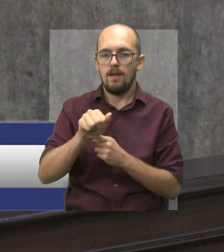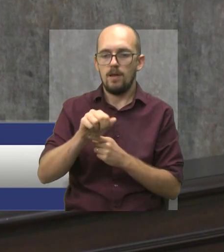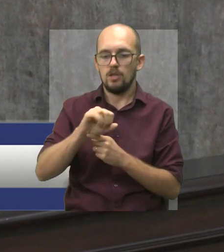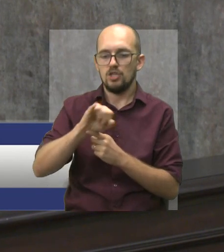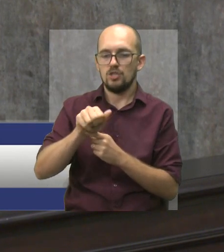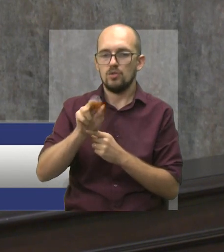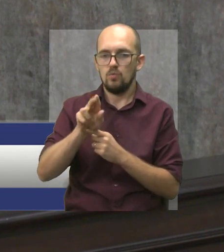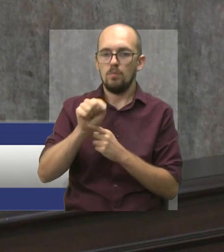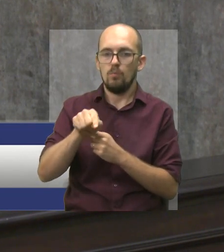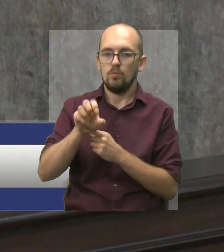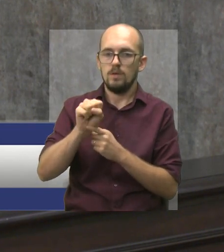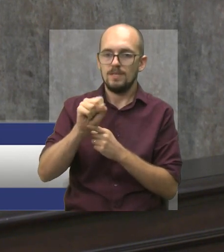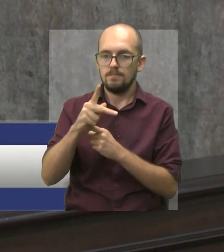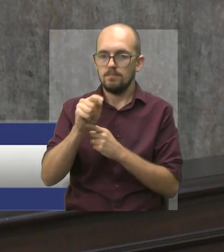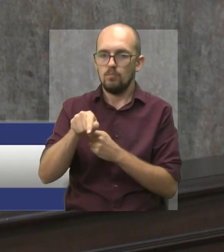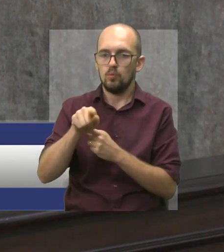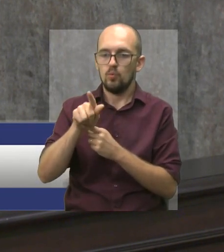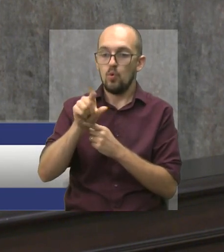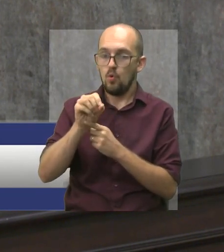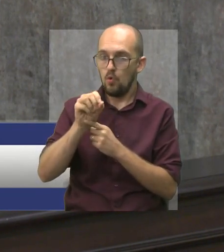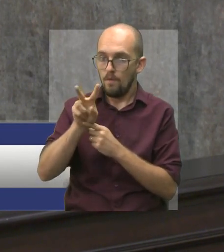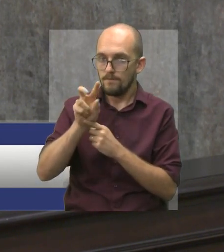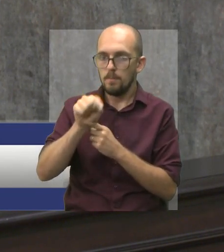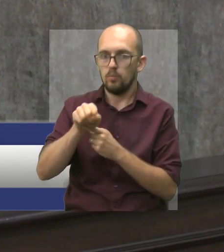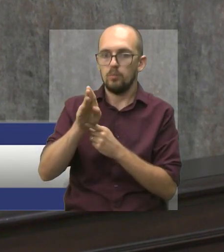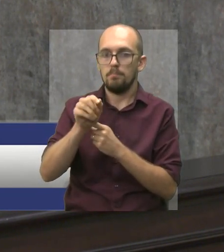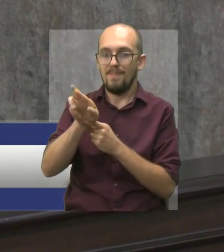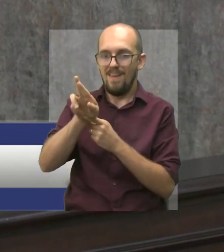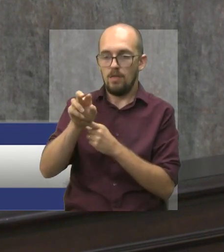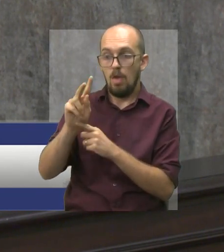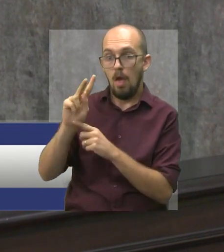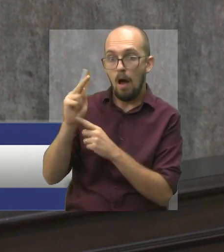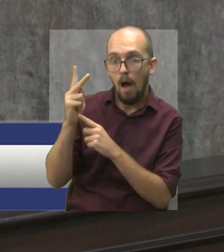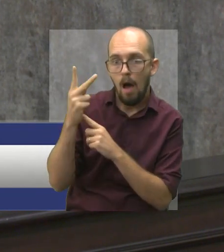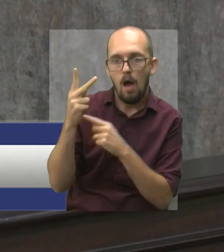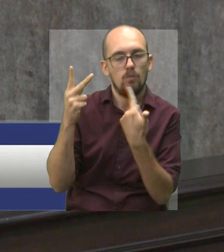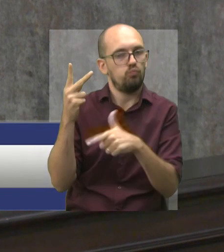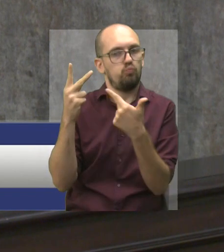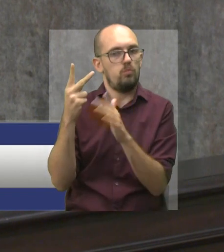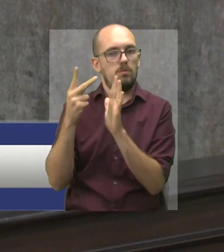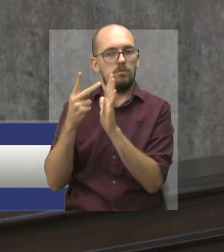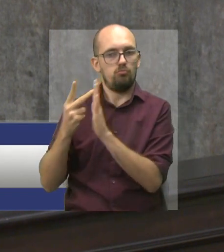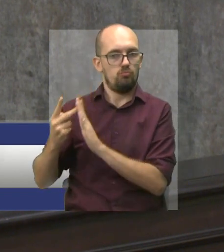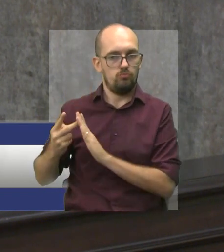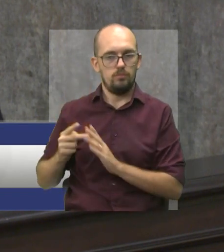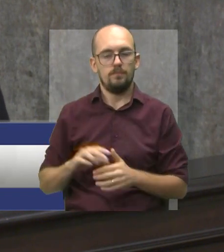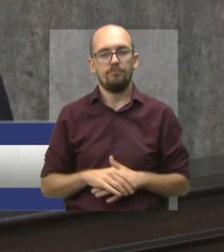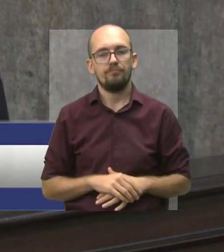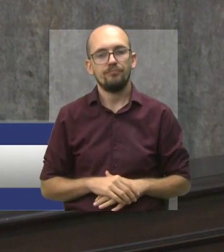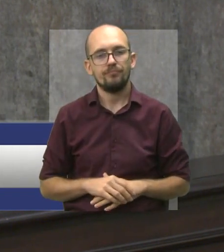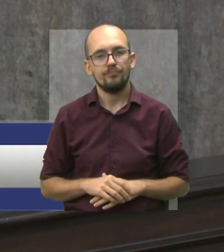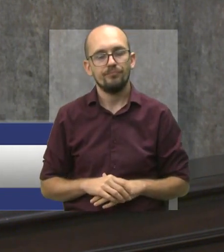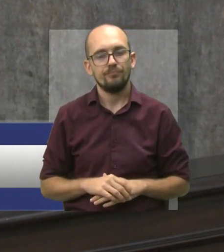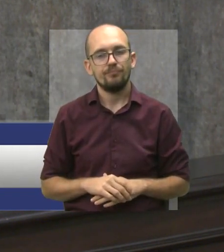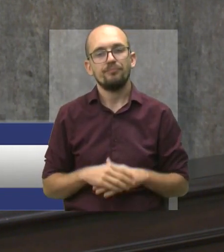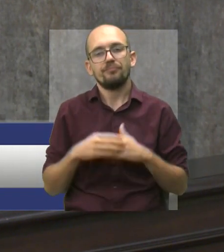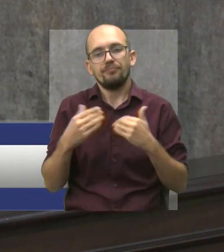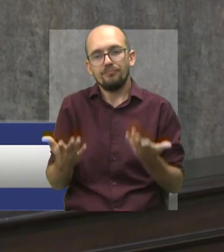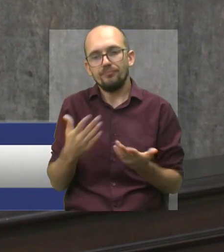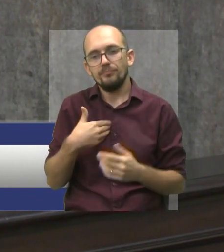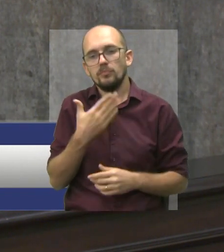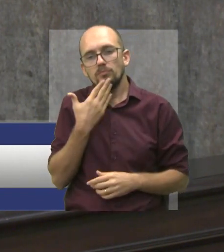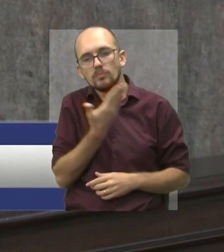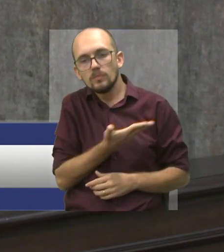camarajaú@camarajaú.sp.gov.br. Nas 2 ocasiões, o Jaú é sem H. Tá certo, pessoal? Bom, nesse momento eu peço então que o vereador